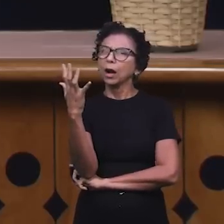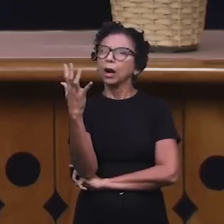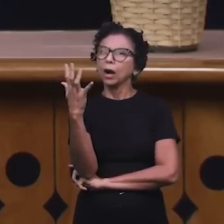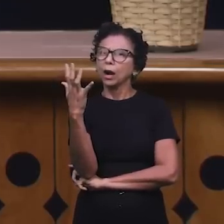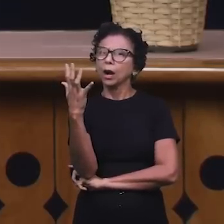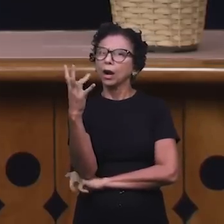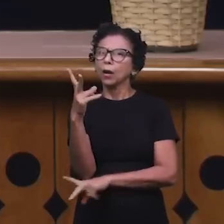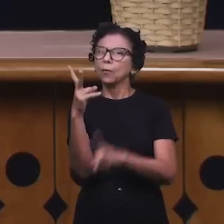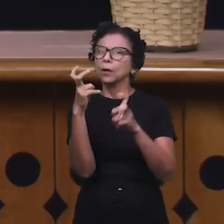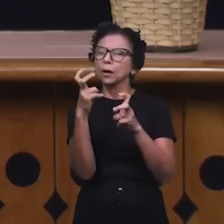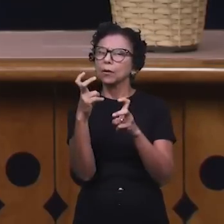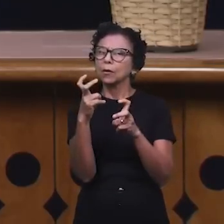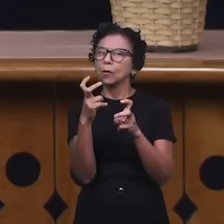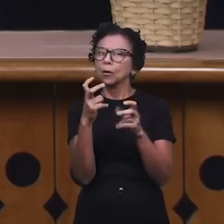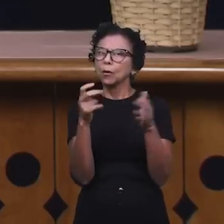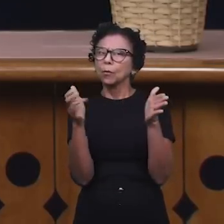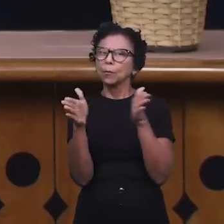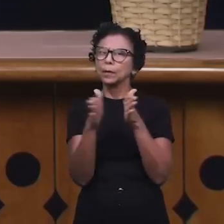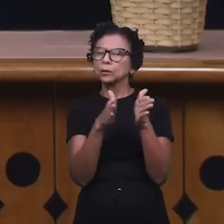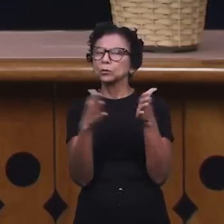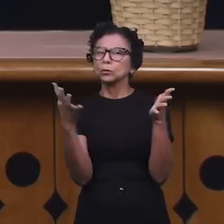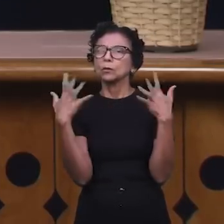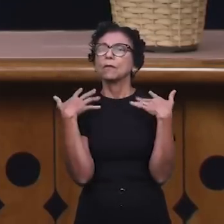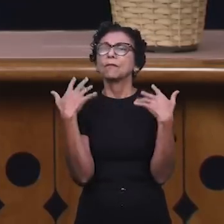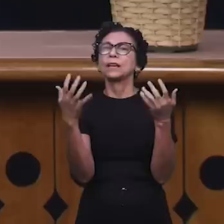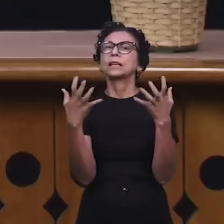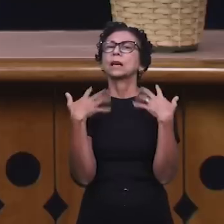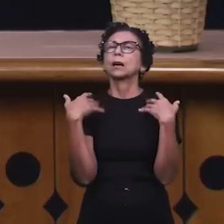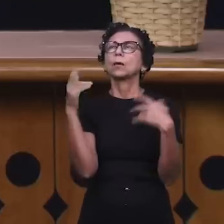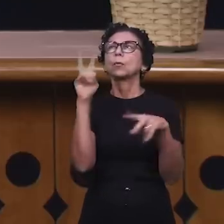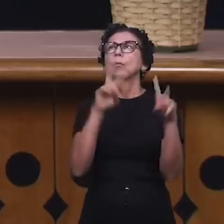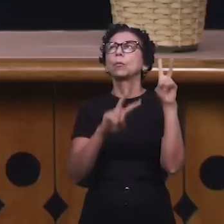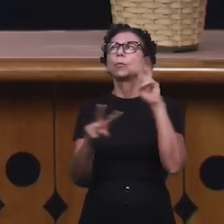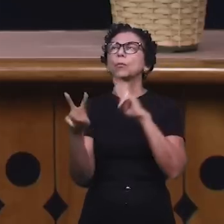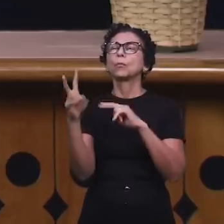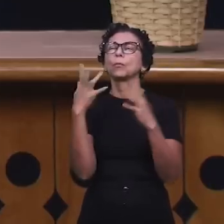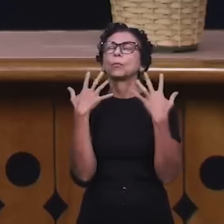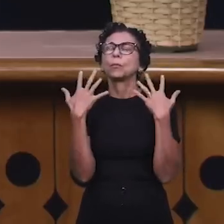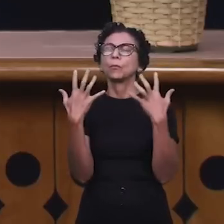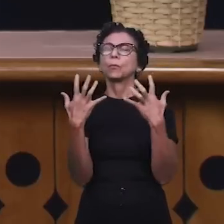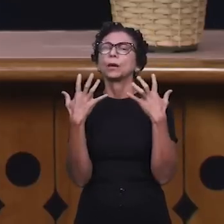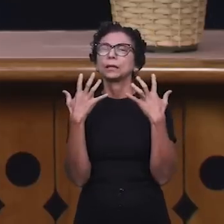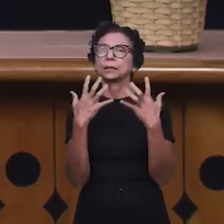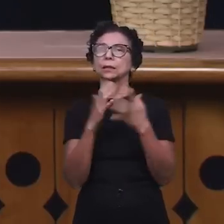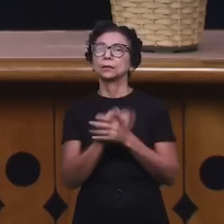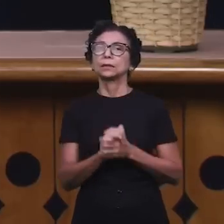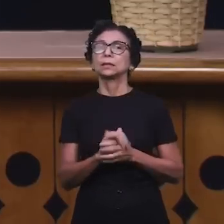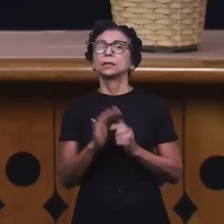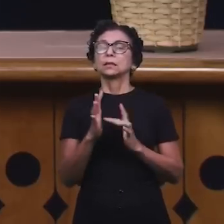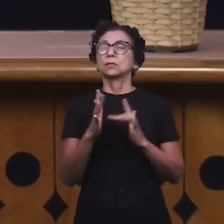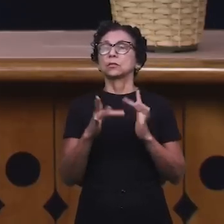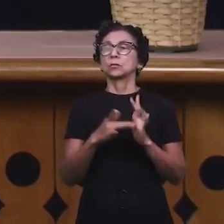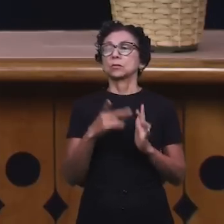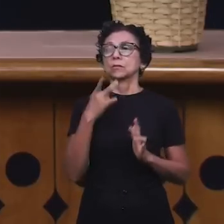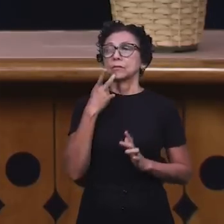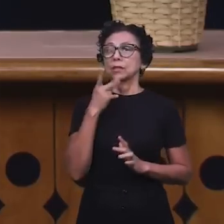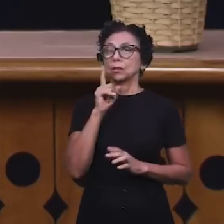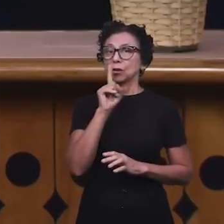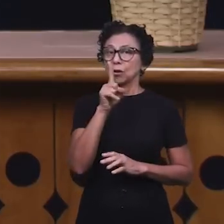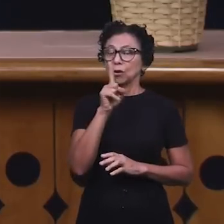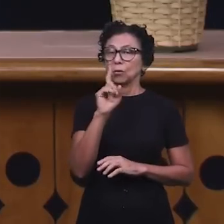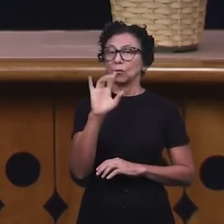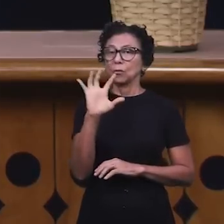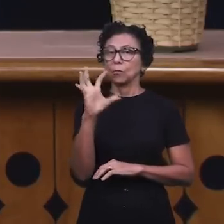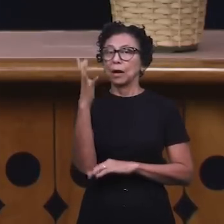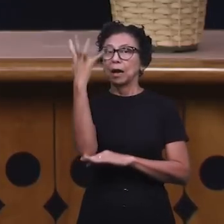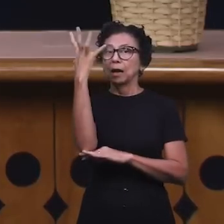próximo. E o Senhor Jesus diz que quando nós virmos que a figueira vai brotar, estiver brotando, nós vamos dizer o